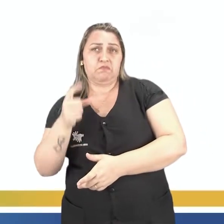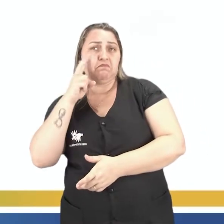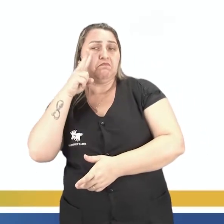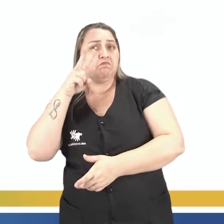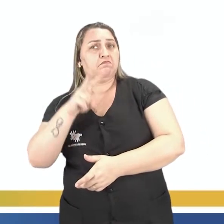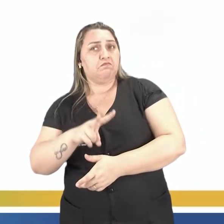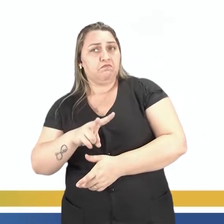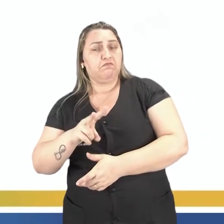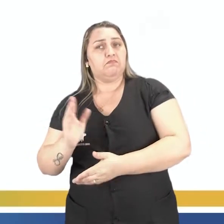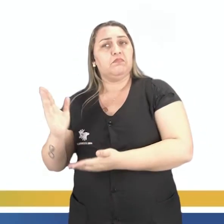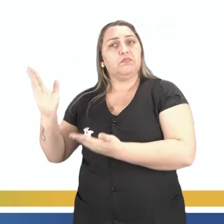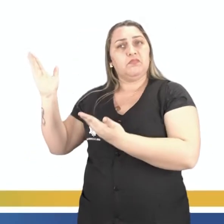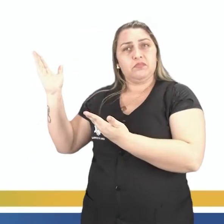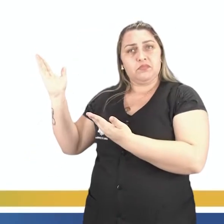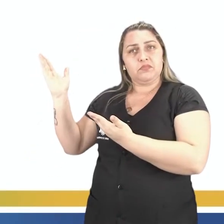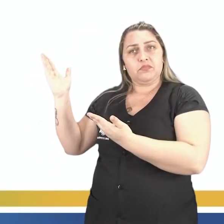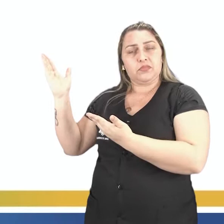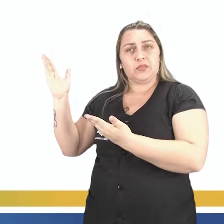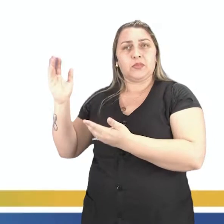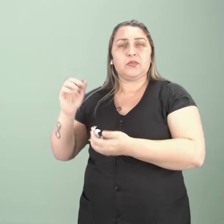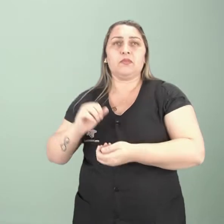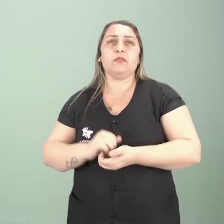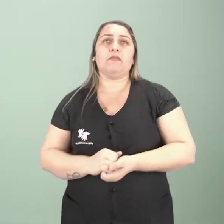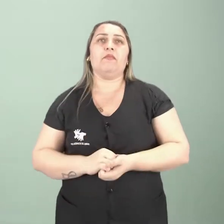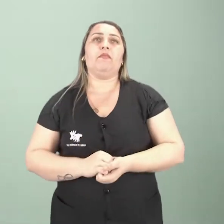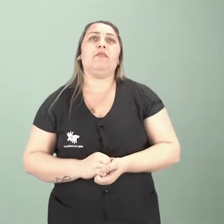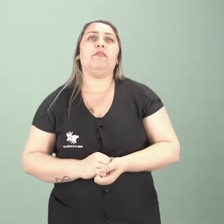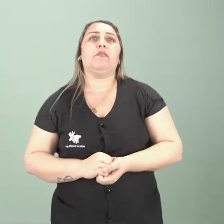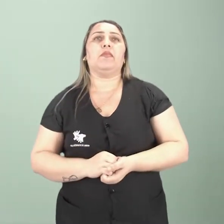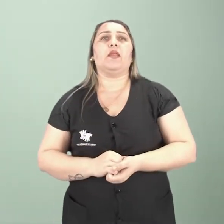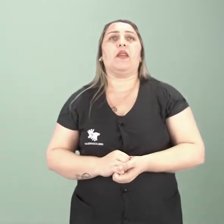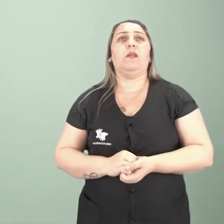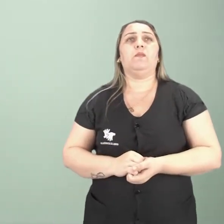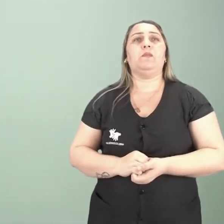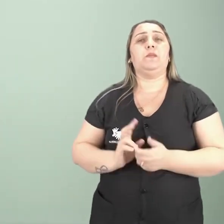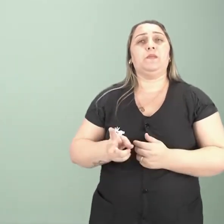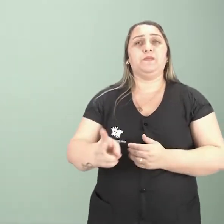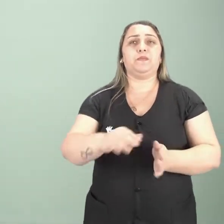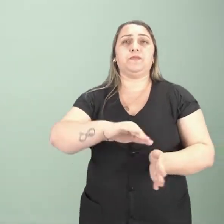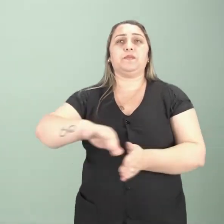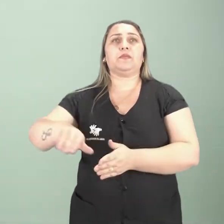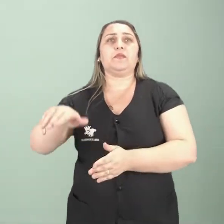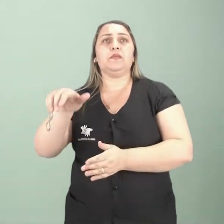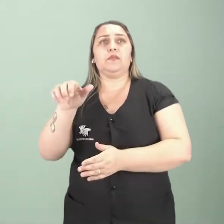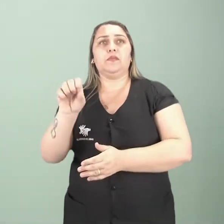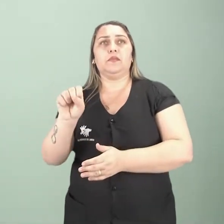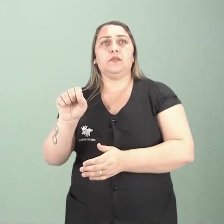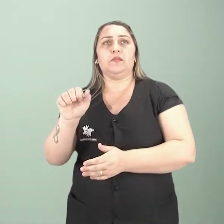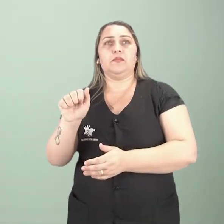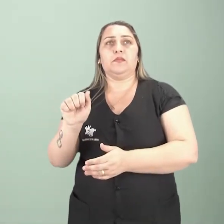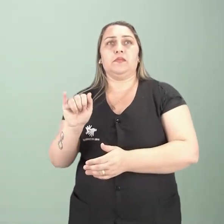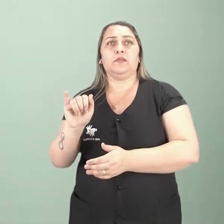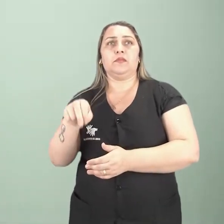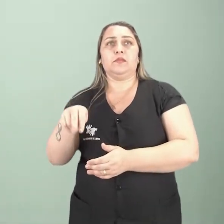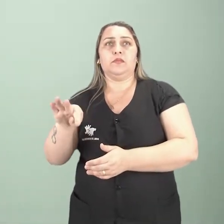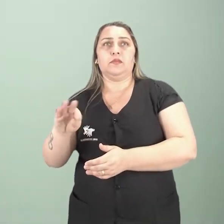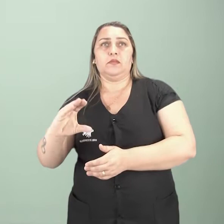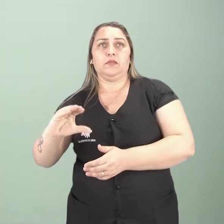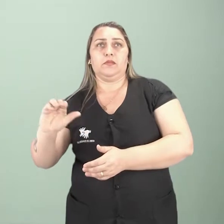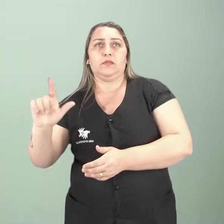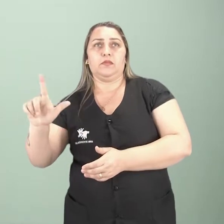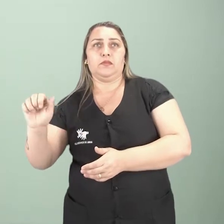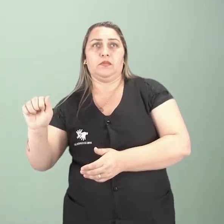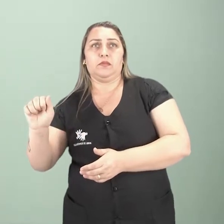uma instalação também, certo, pessoal? E seguindo adiante, nós vamos falar sobre o artista brasileiro